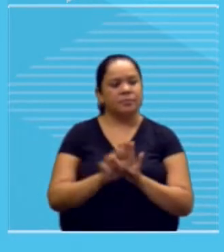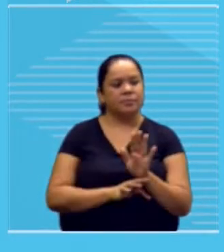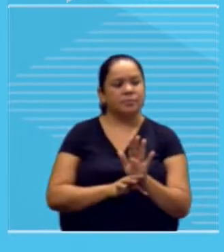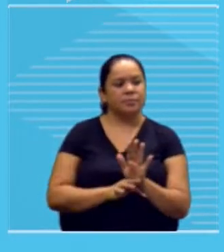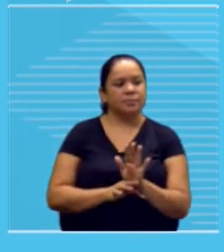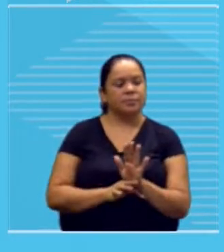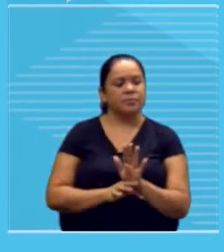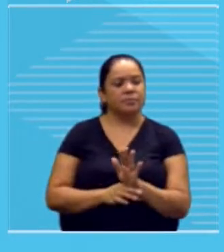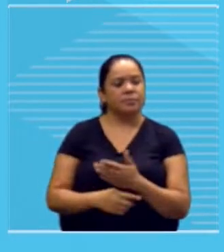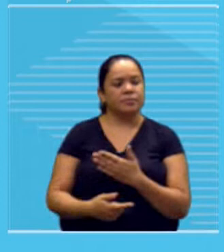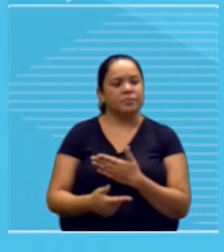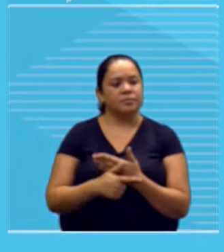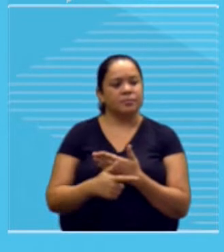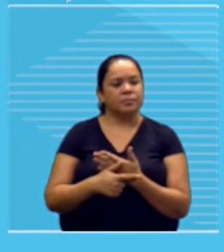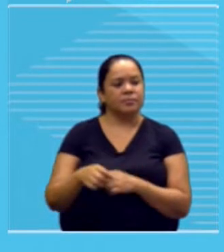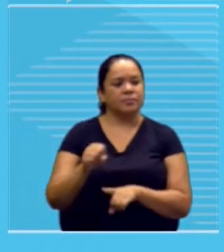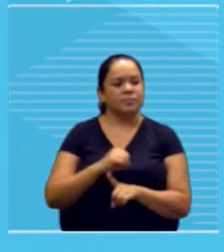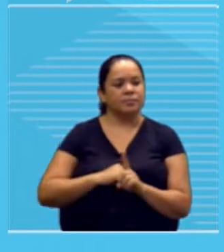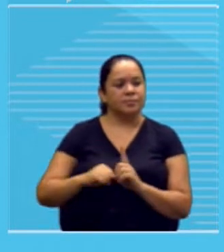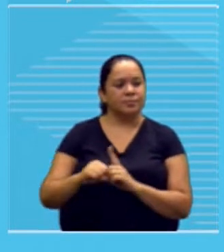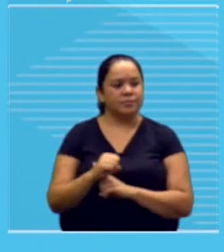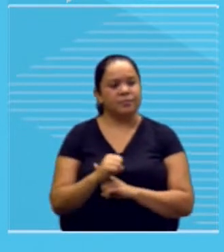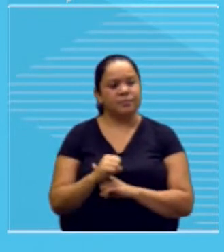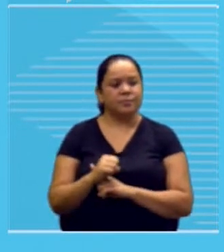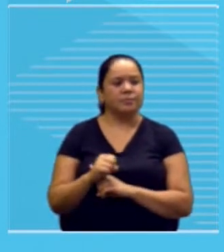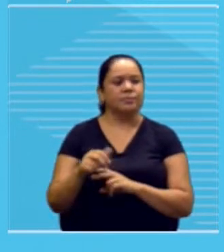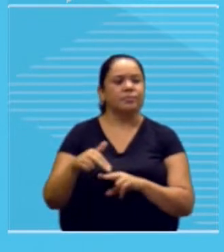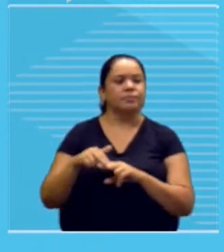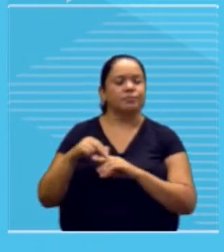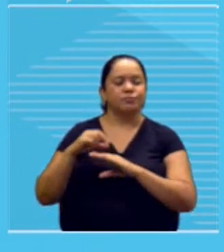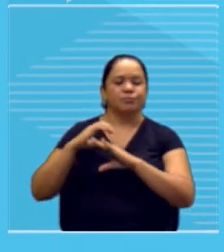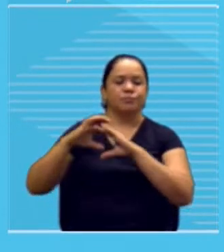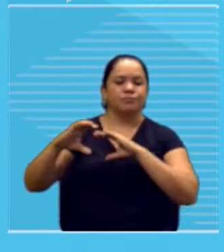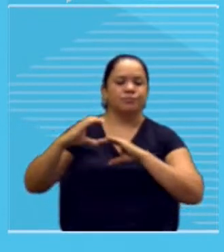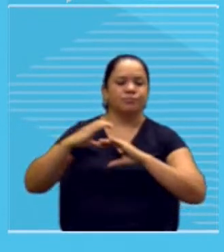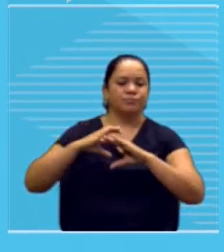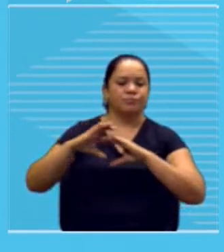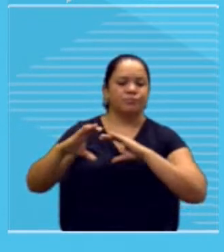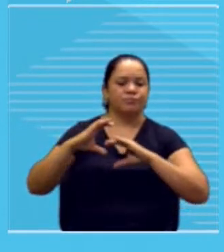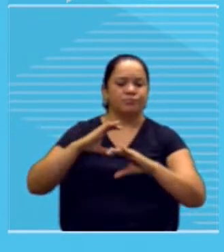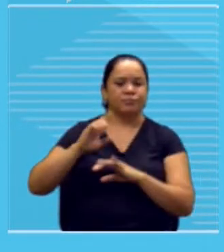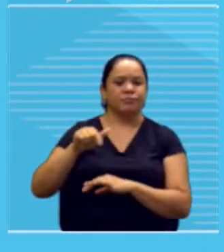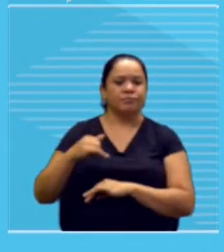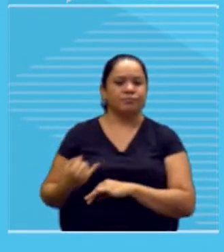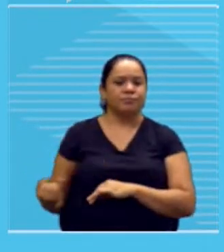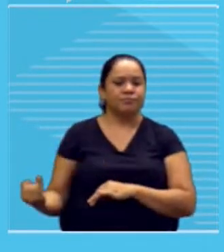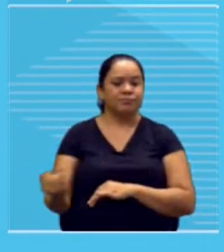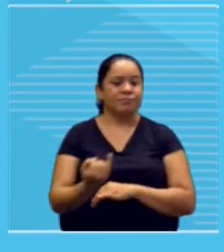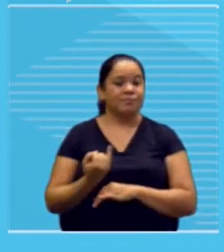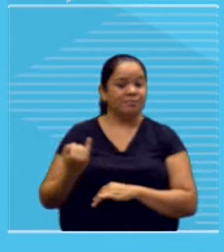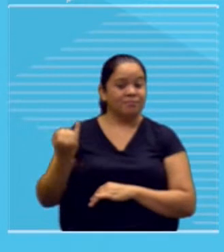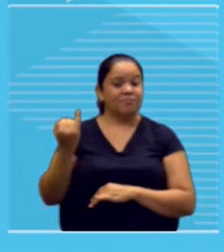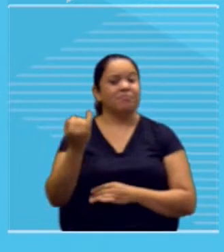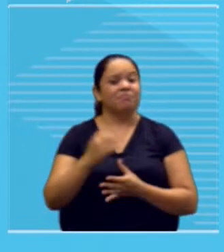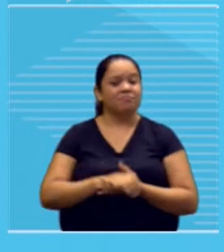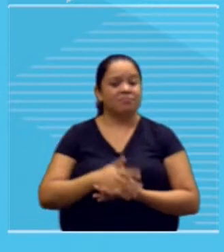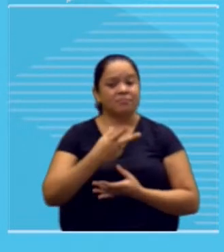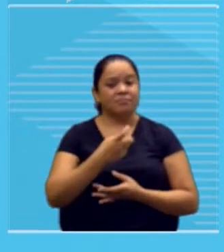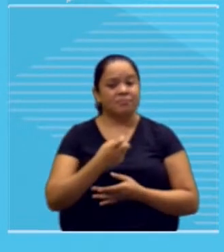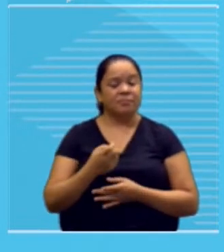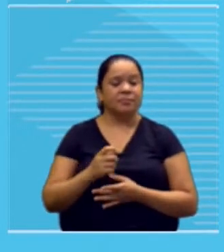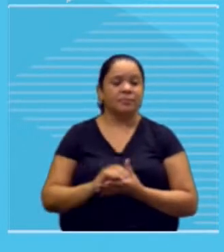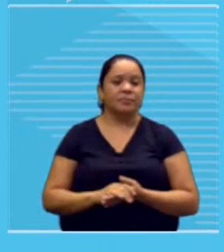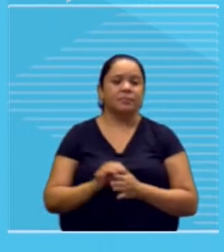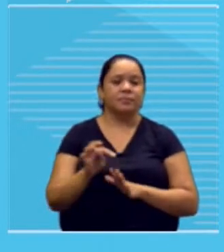e esses textos desempenham na comunicação importantíssimo viu galera perceber o que é que esse texto